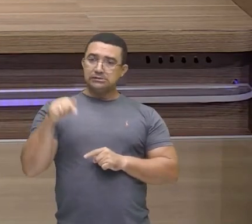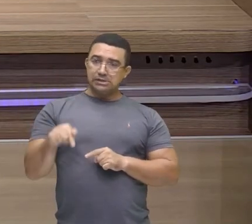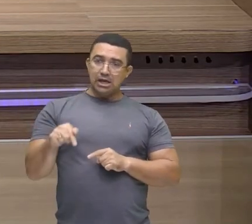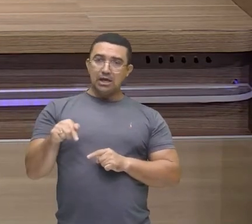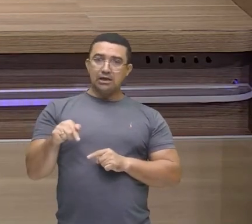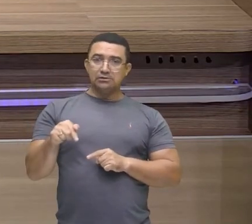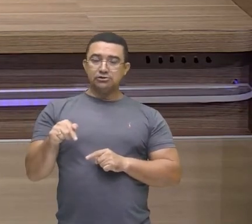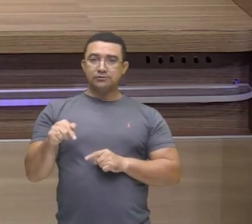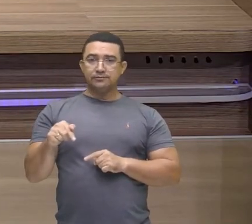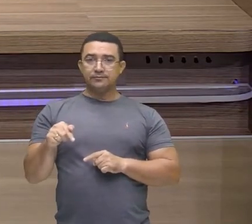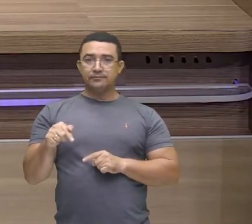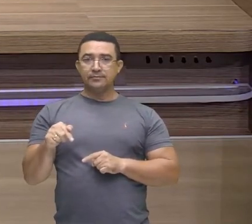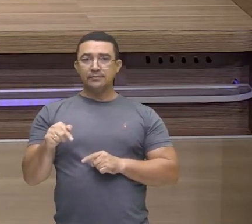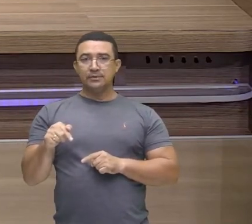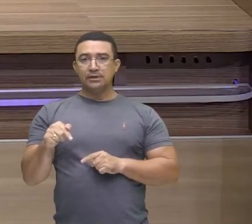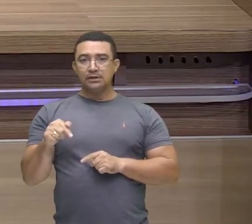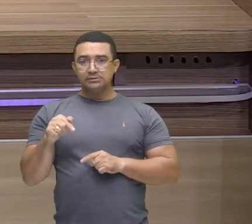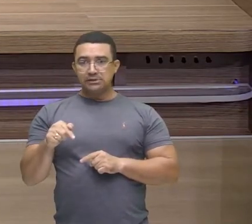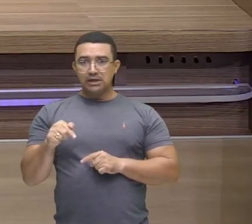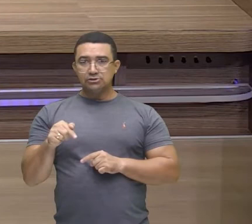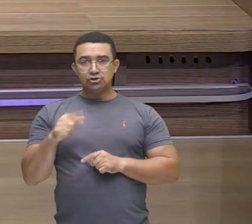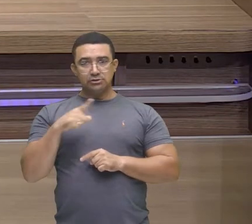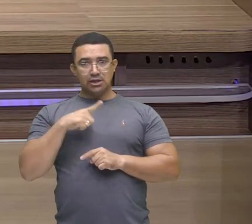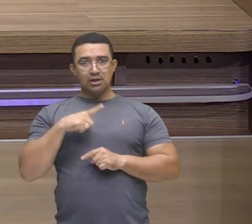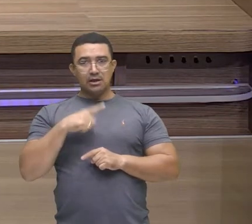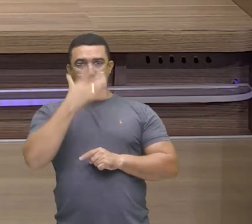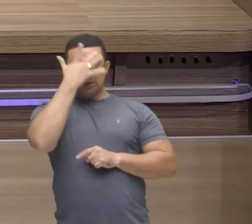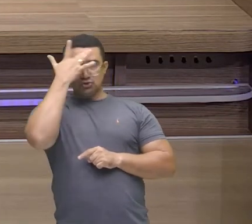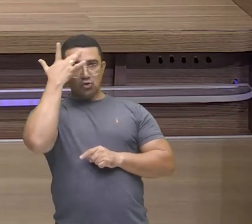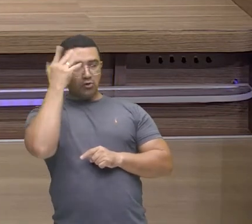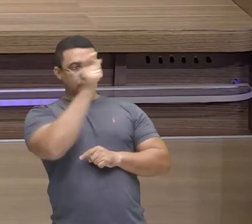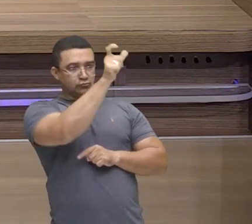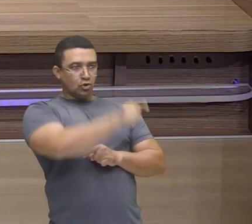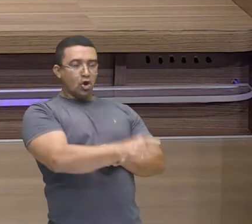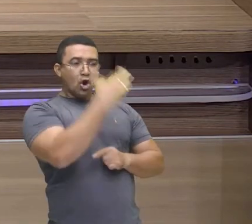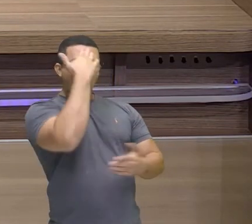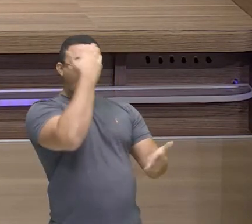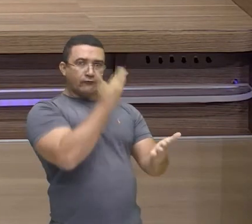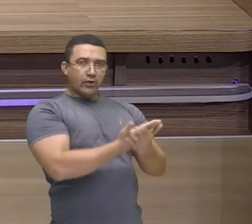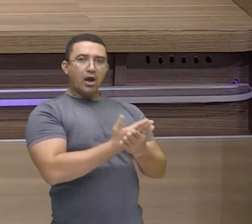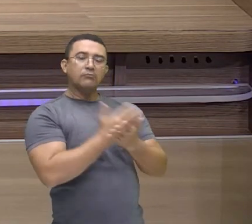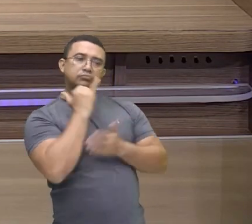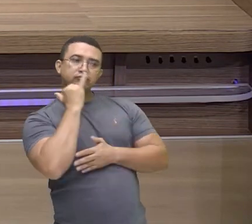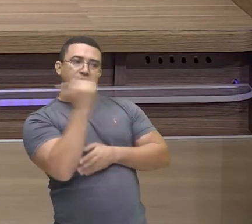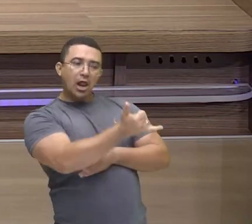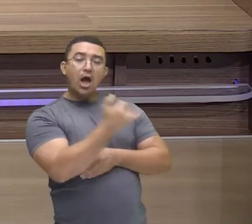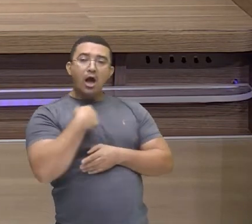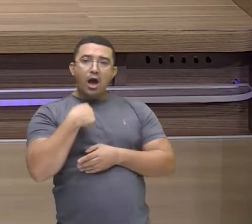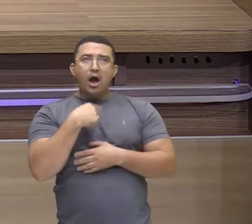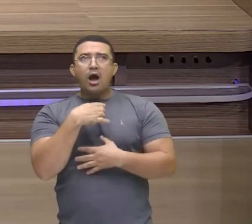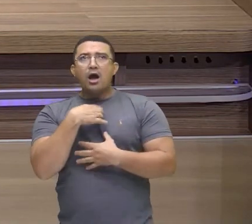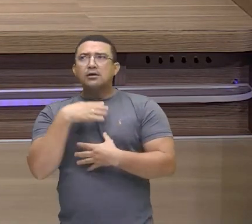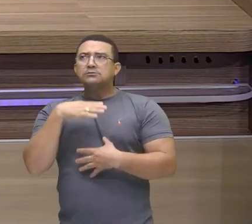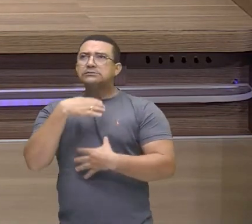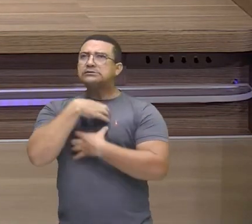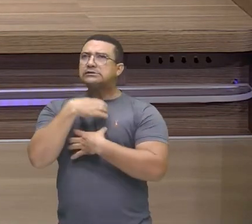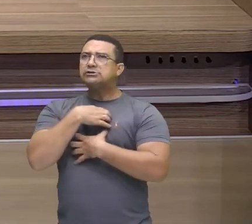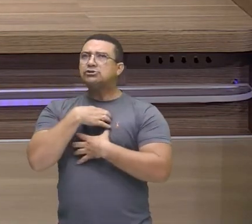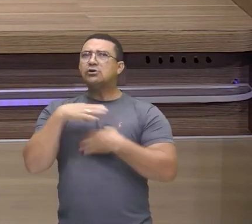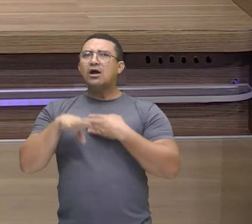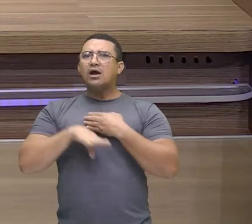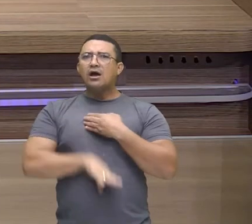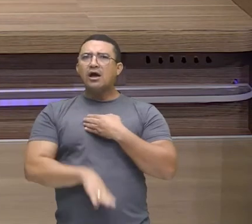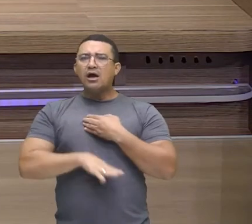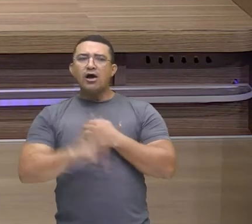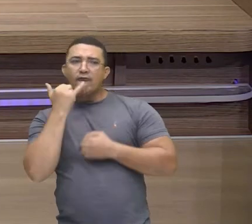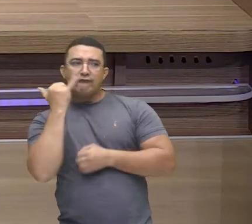ele tenha alguém na sua confiança, para que possa expor isso aí, né? Olha, eu estou sentindo isso, estou sentindo aquilo, sabe? Porque se